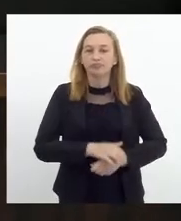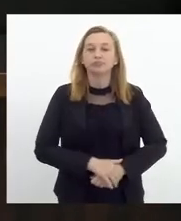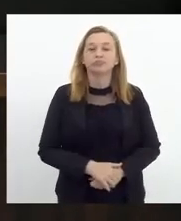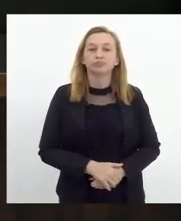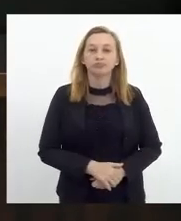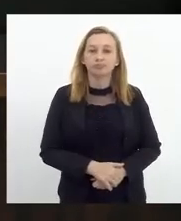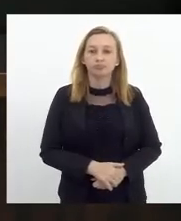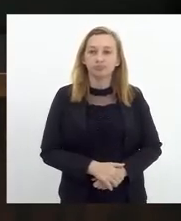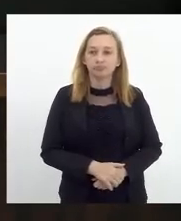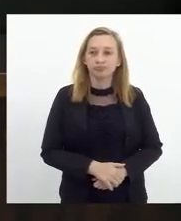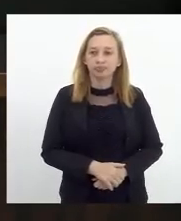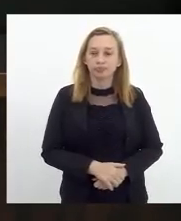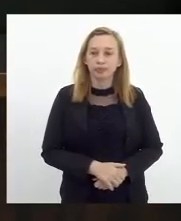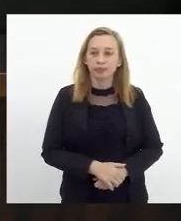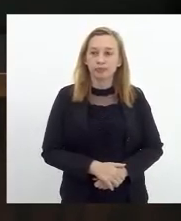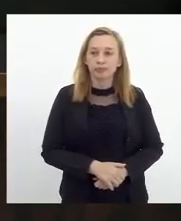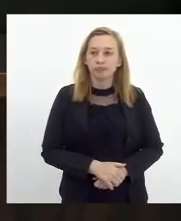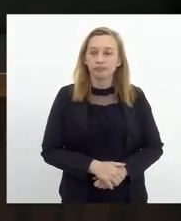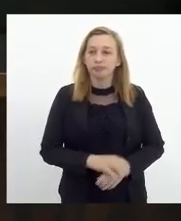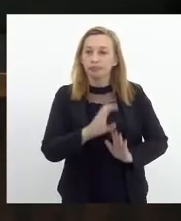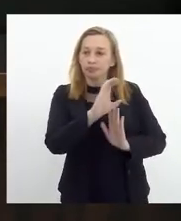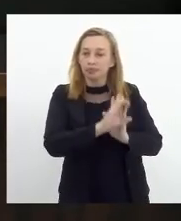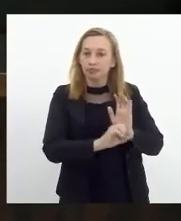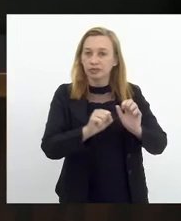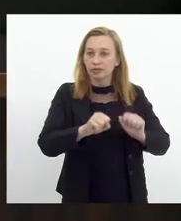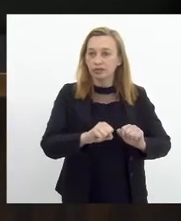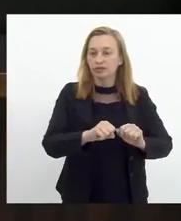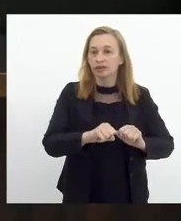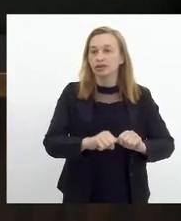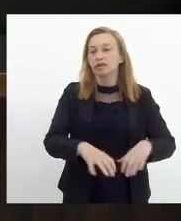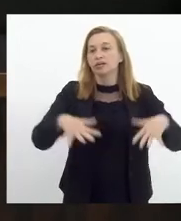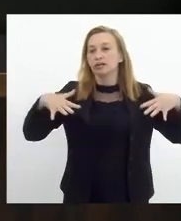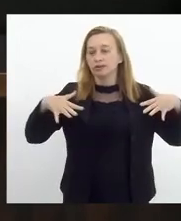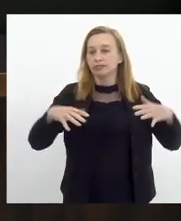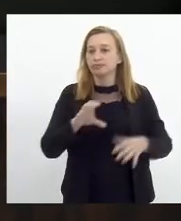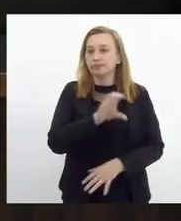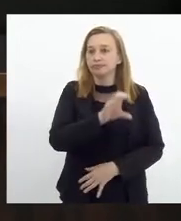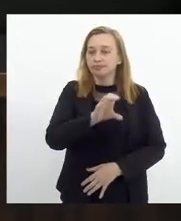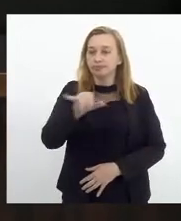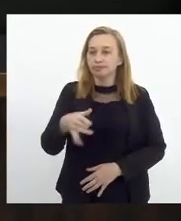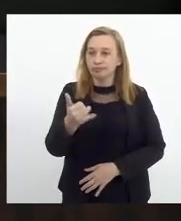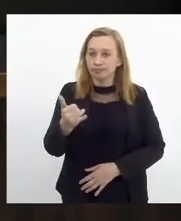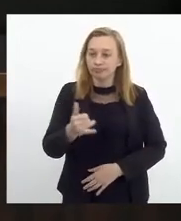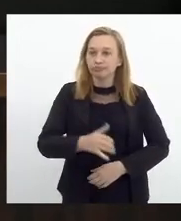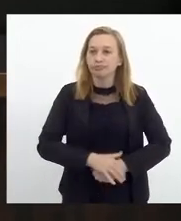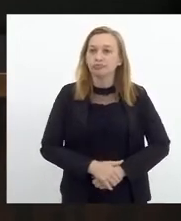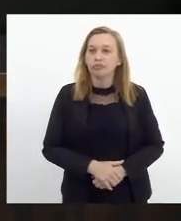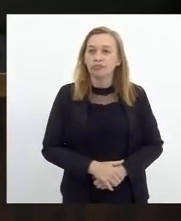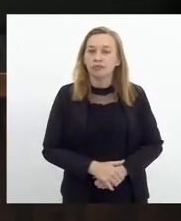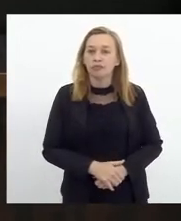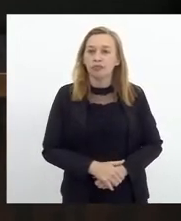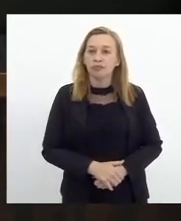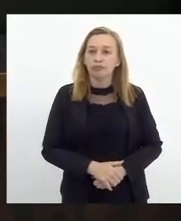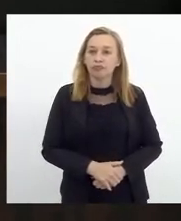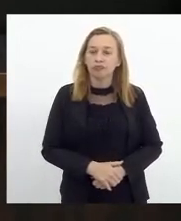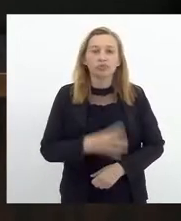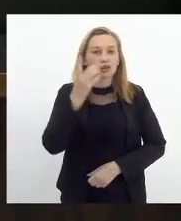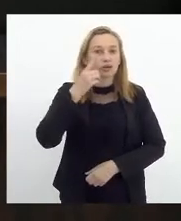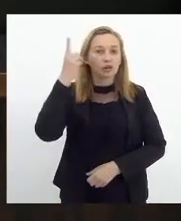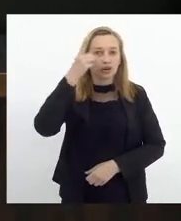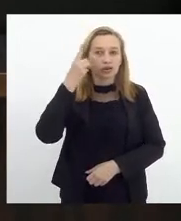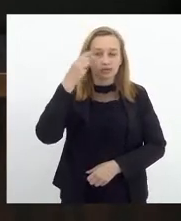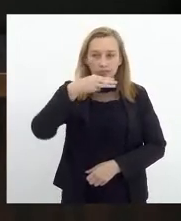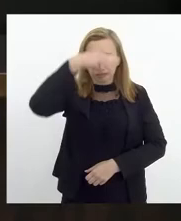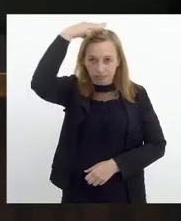controle, as emendas de plenário. Pela CCJ, para emitir parecer, deputado Márcio